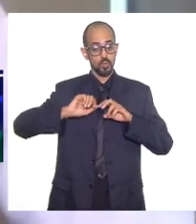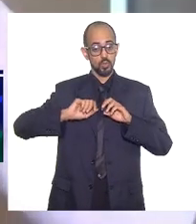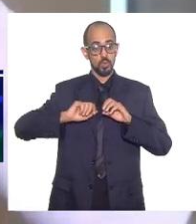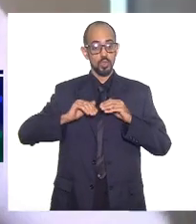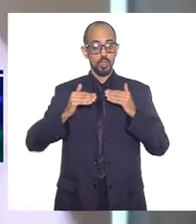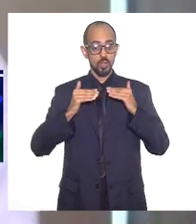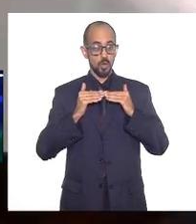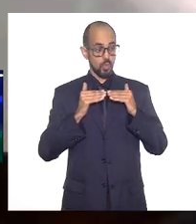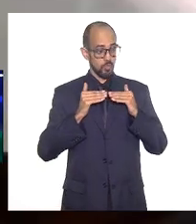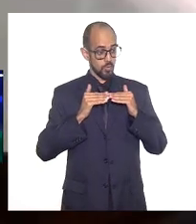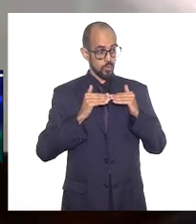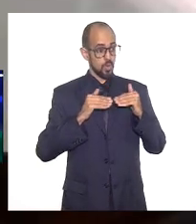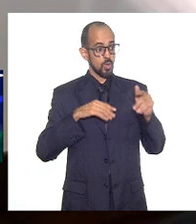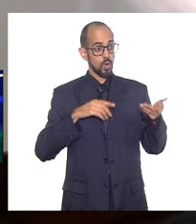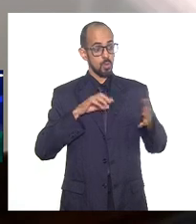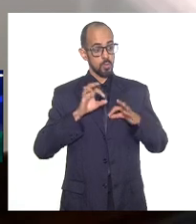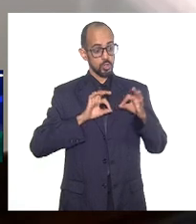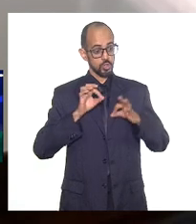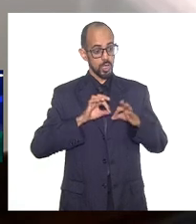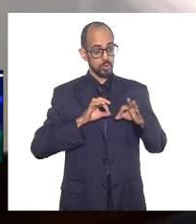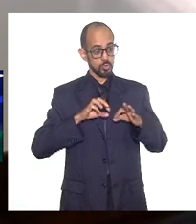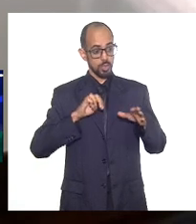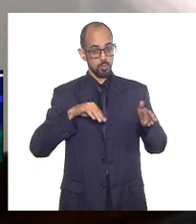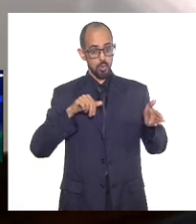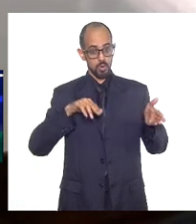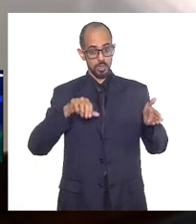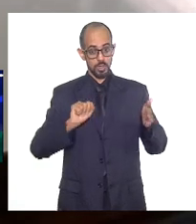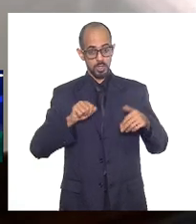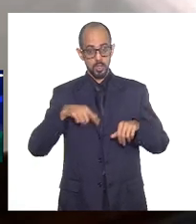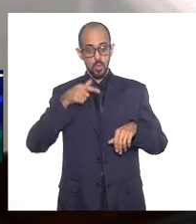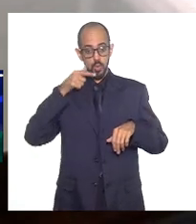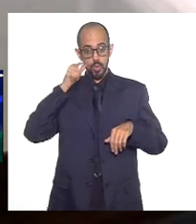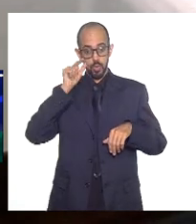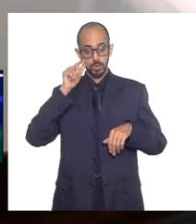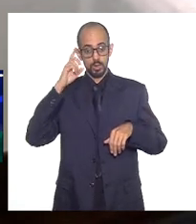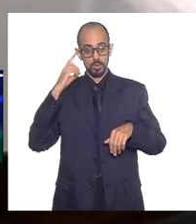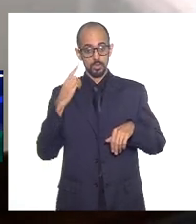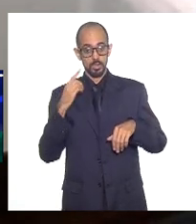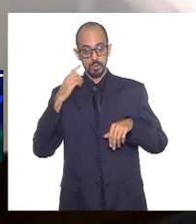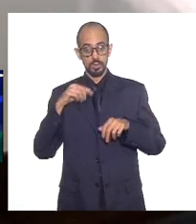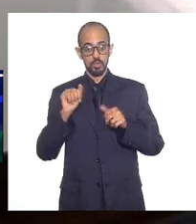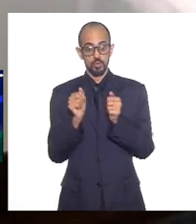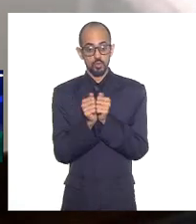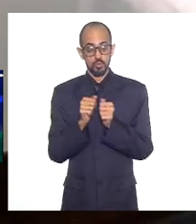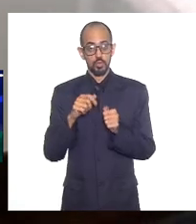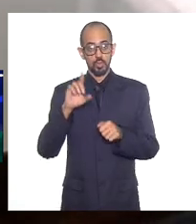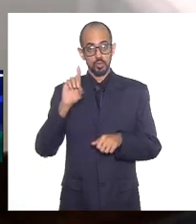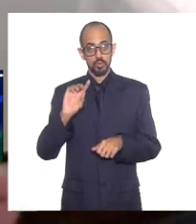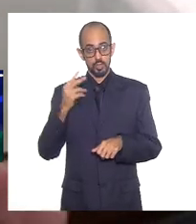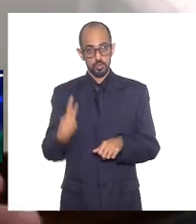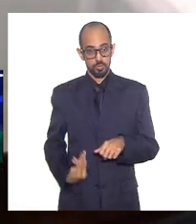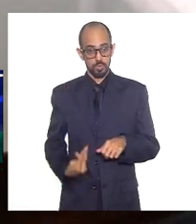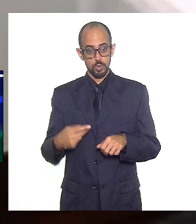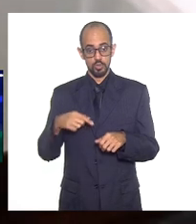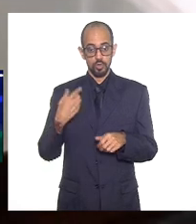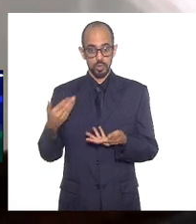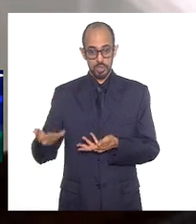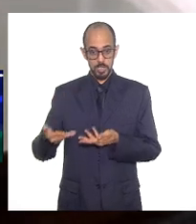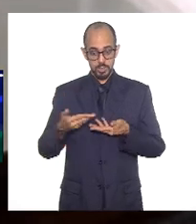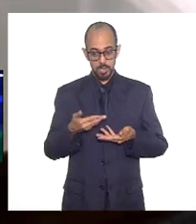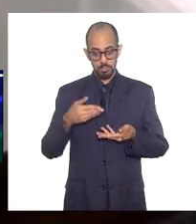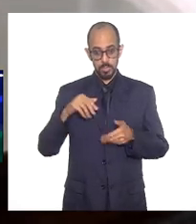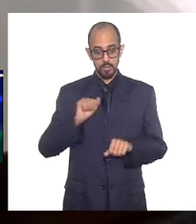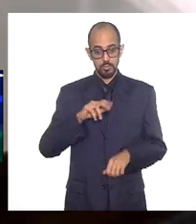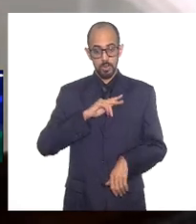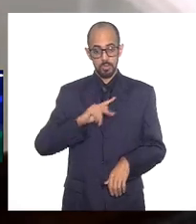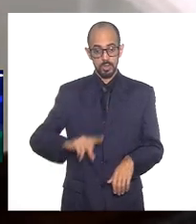da Mônica, ontem a deputada Dani Monteiro, que preside a Comissão de Direitos Humanos, e eu, que sou membro da comissão, recebemos na sala de reuniões da